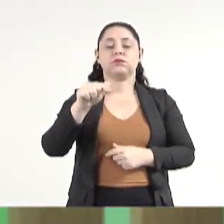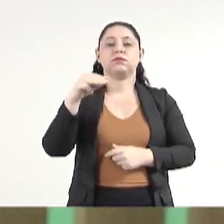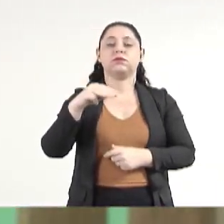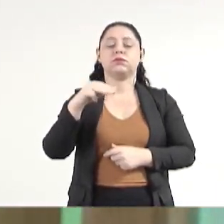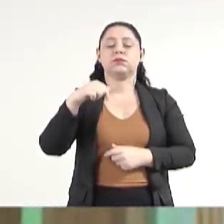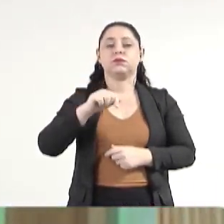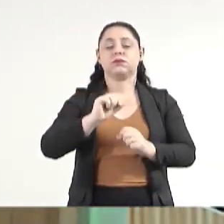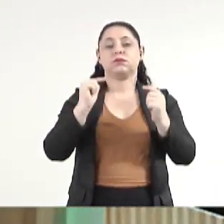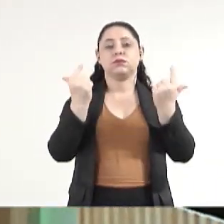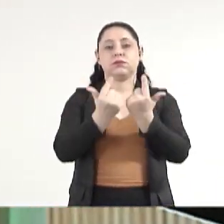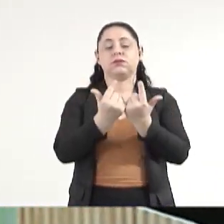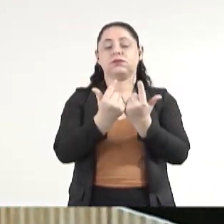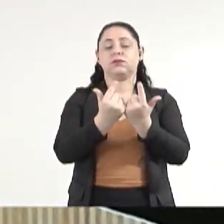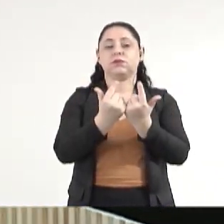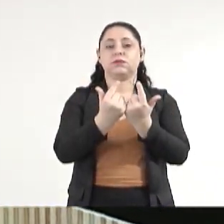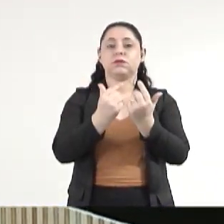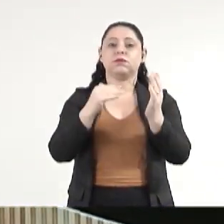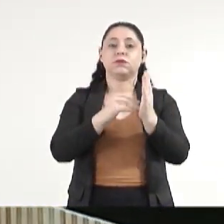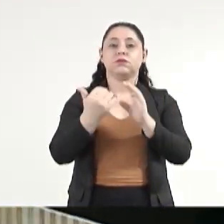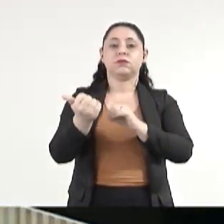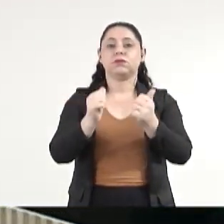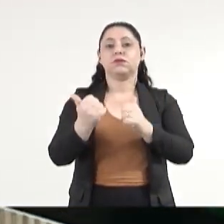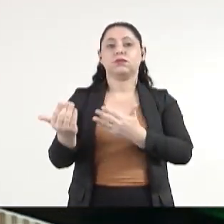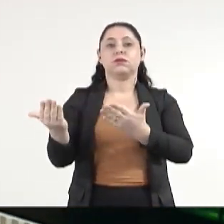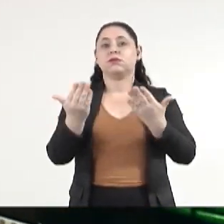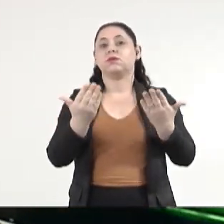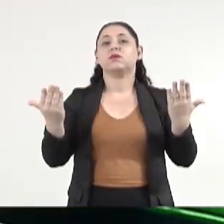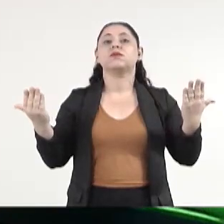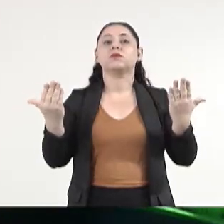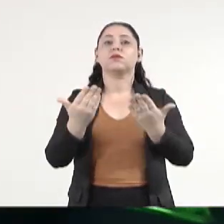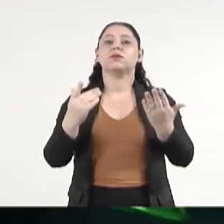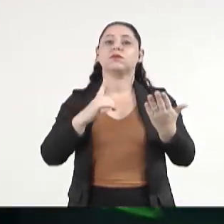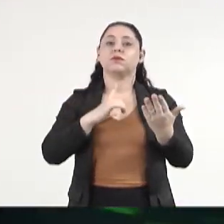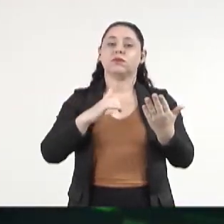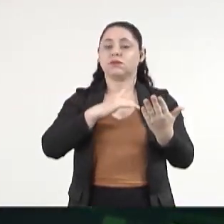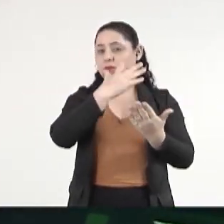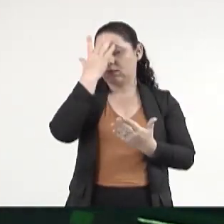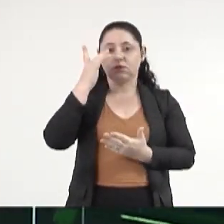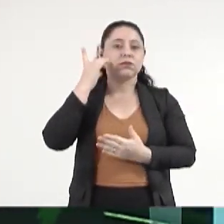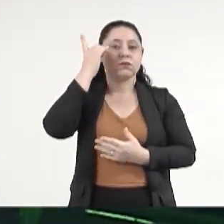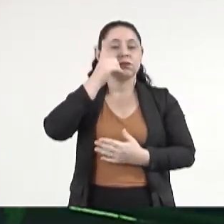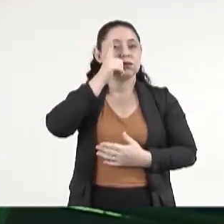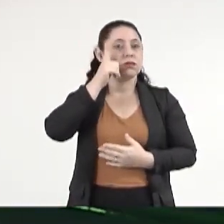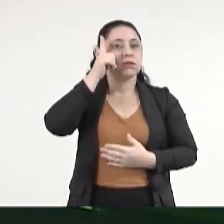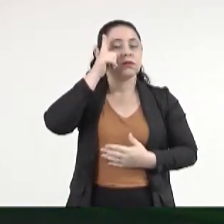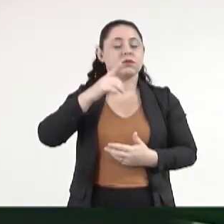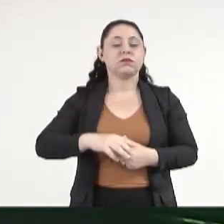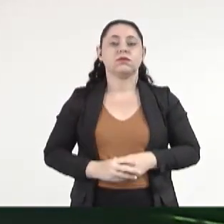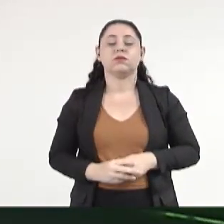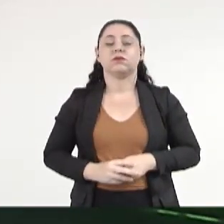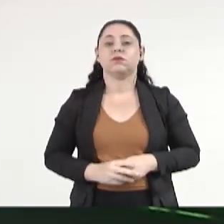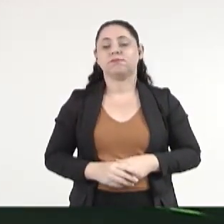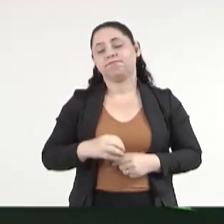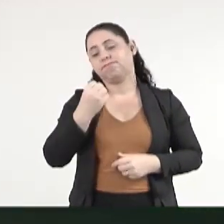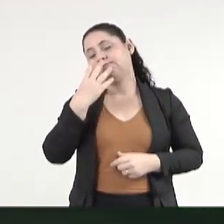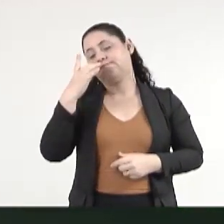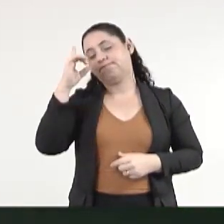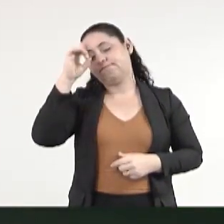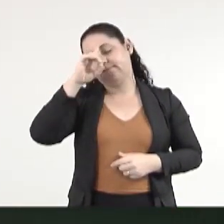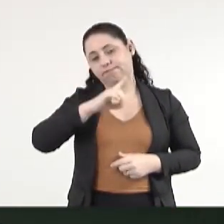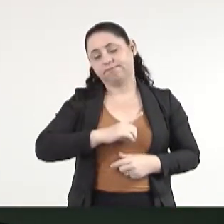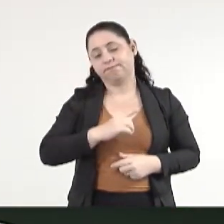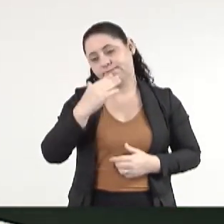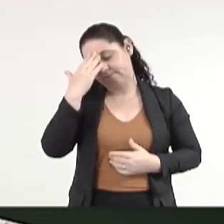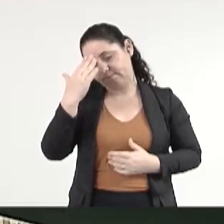11h27 em Mato Grosso do Sul. A gente segue ao vivo com a redação final, agora recebendo aqui nos estúdios da TV Lemes a deputada Gleice Jane. Deputada, muito bom dia,